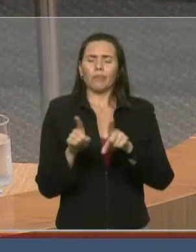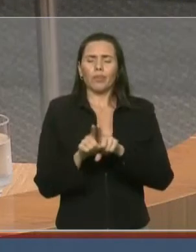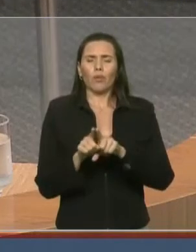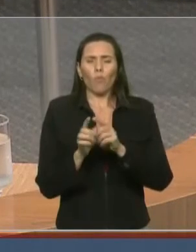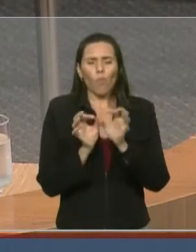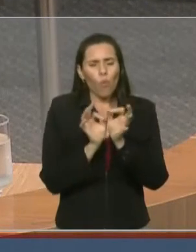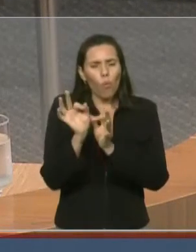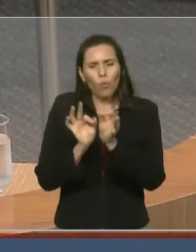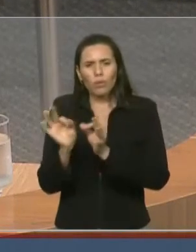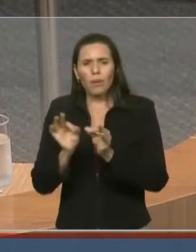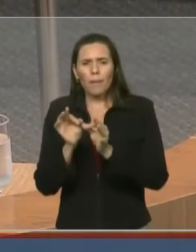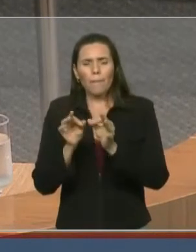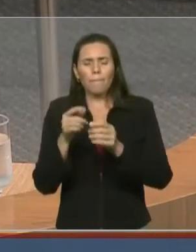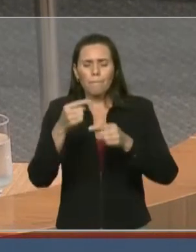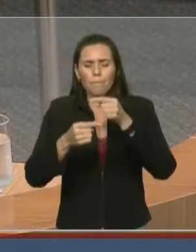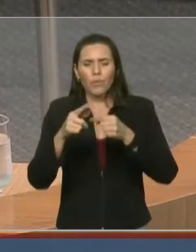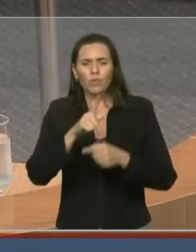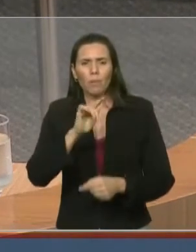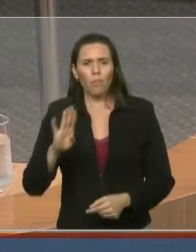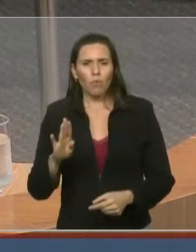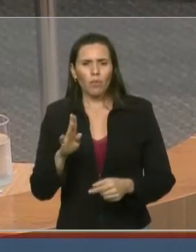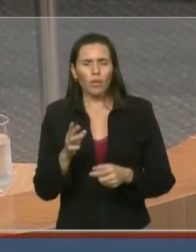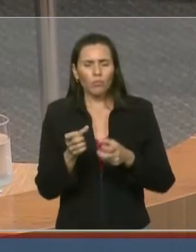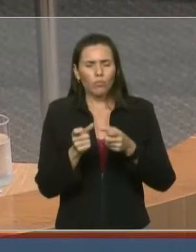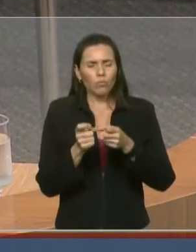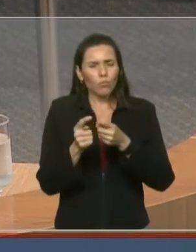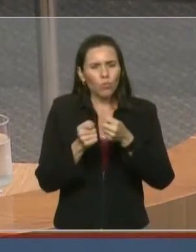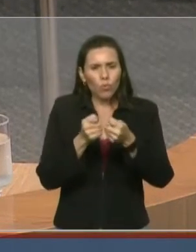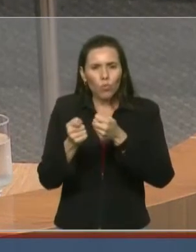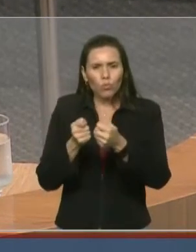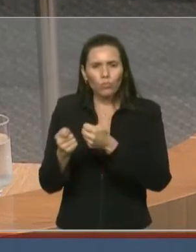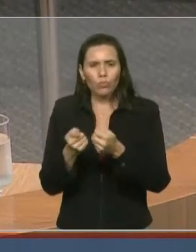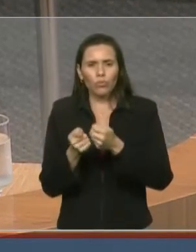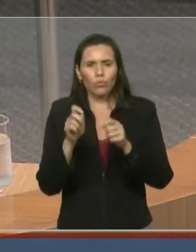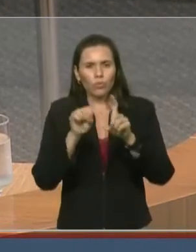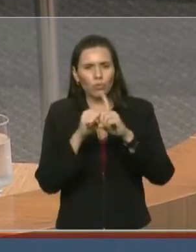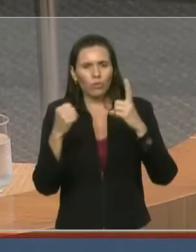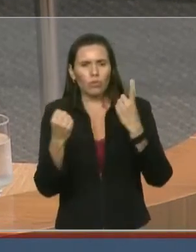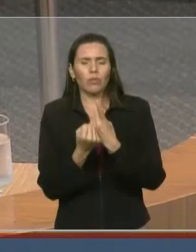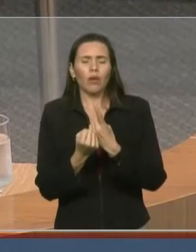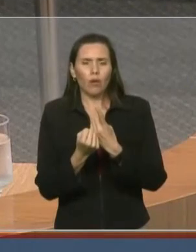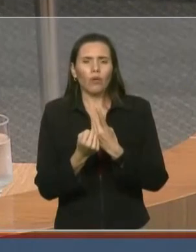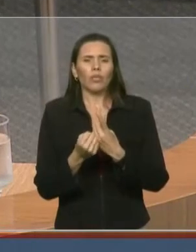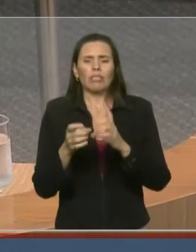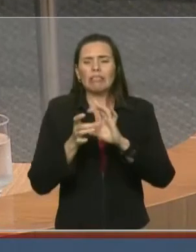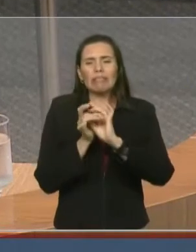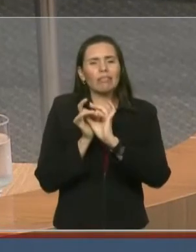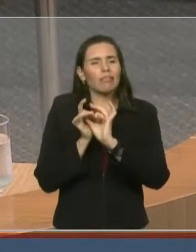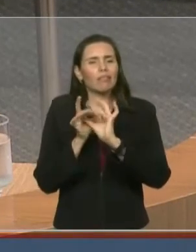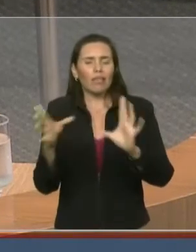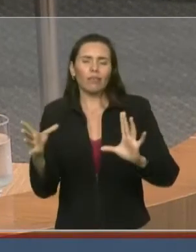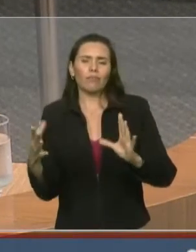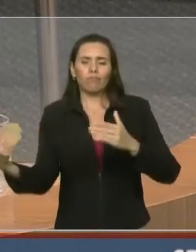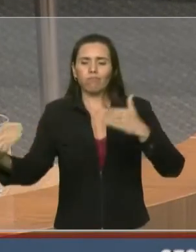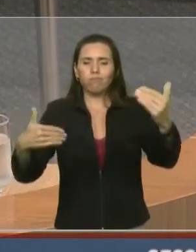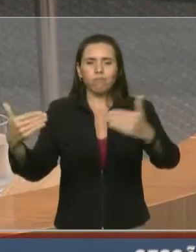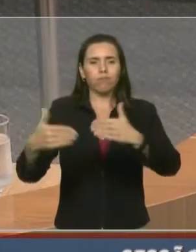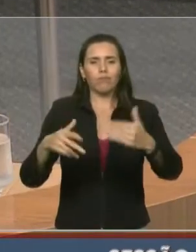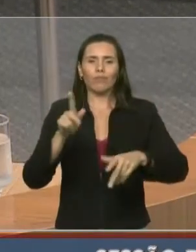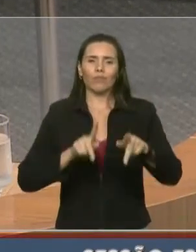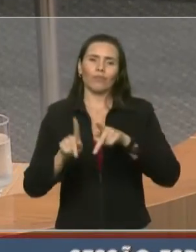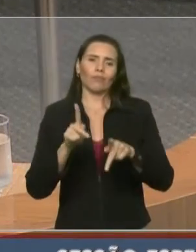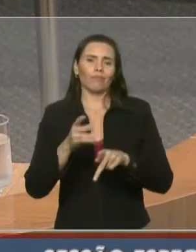das desigualdades, com controle social e com participação popular. E me parece que, nesse ponto de vista, a campanha da